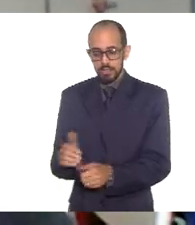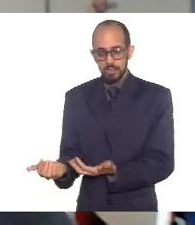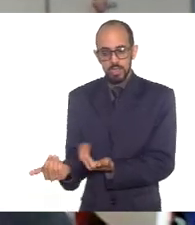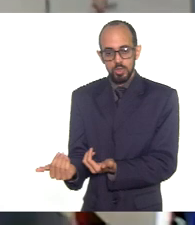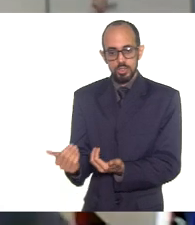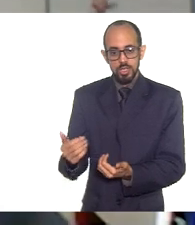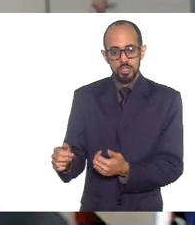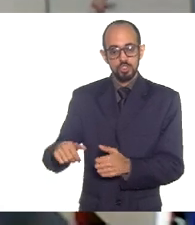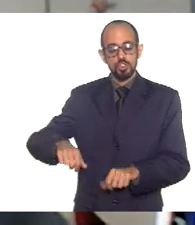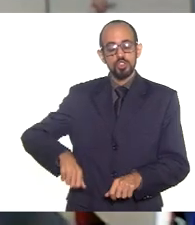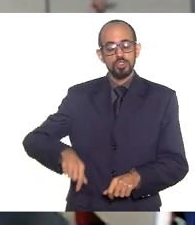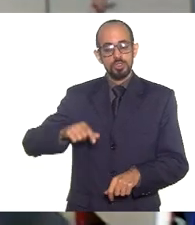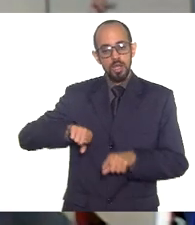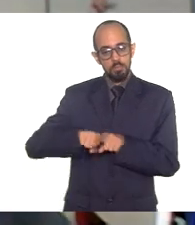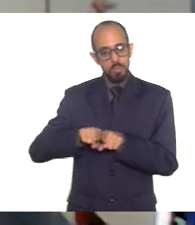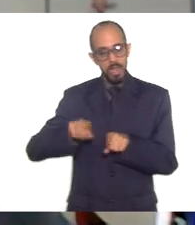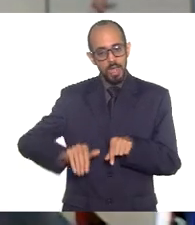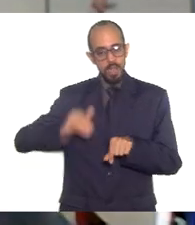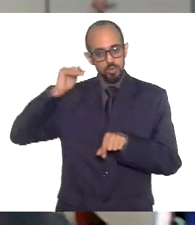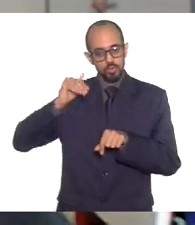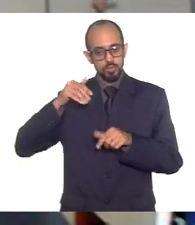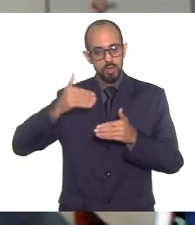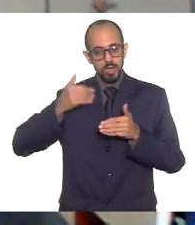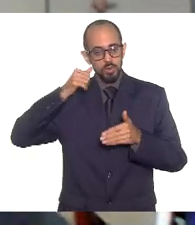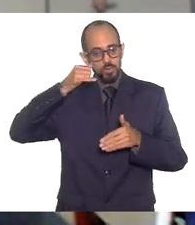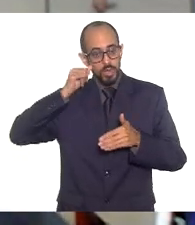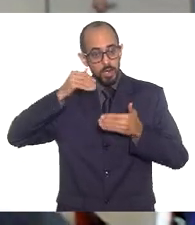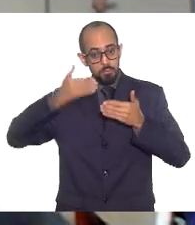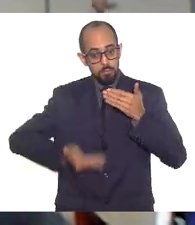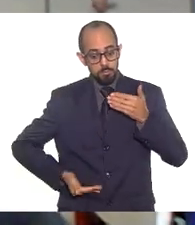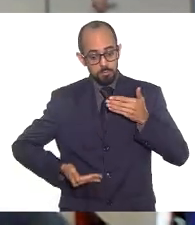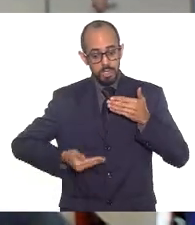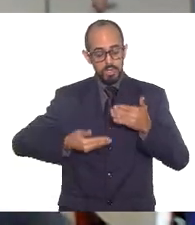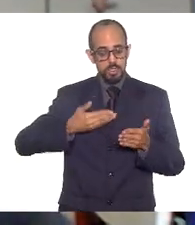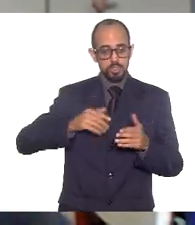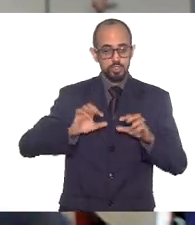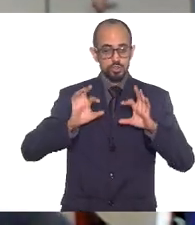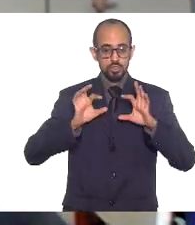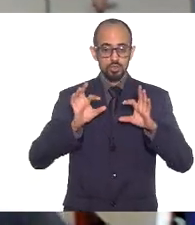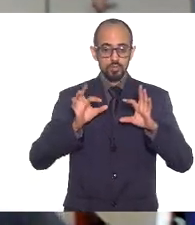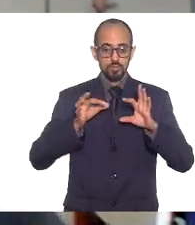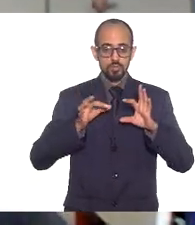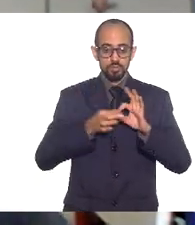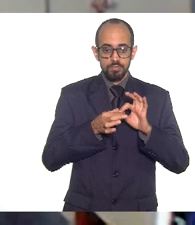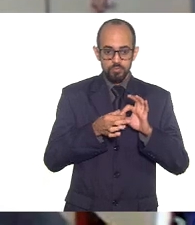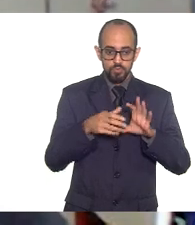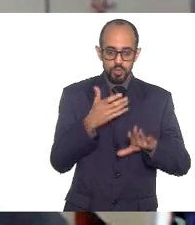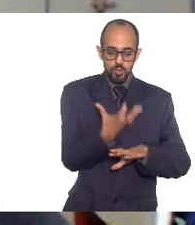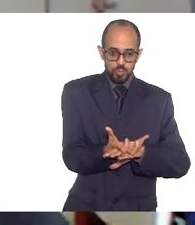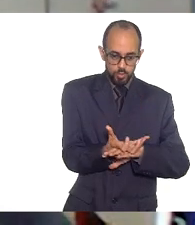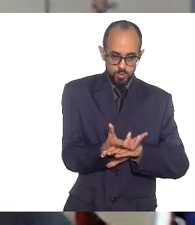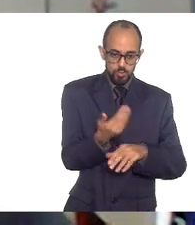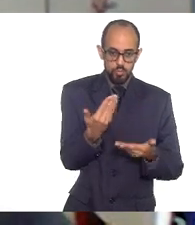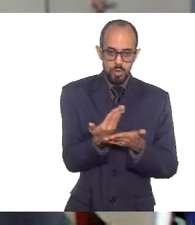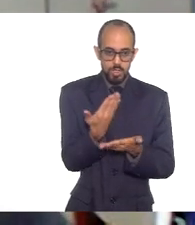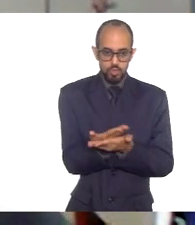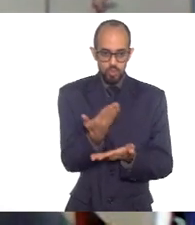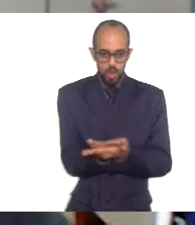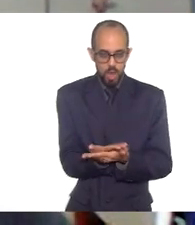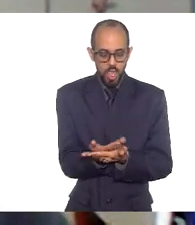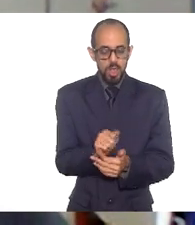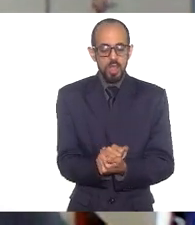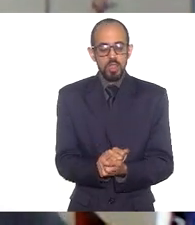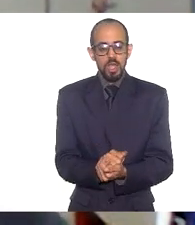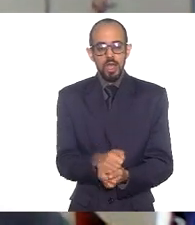jovens e adultos para que não haja perda de vínculo é com a escola um momento que a gente está enfrentando de pandemia está ainda mais